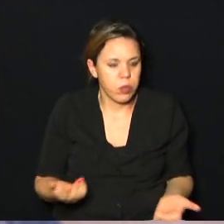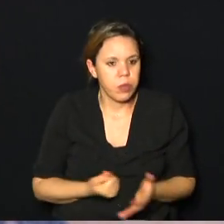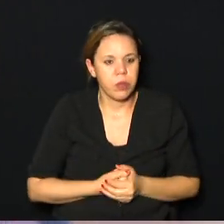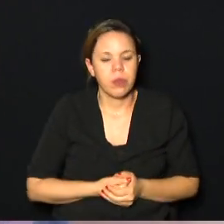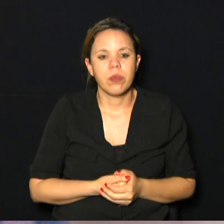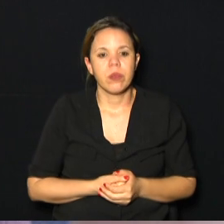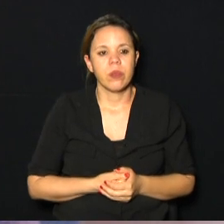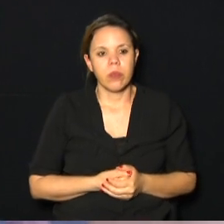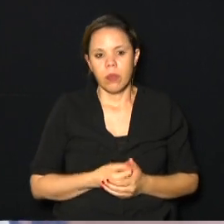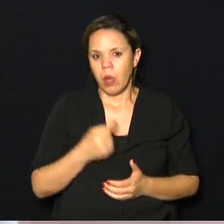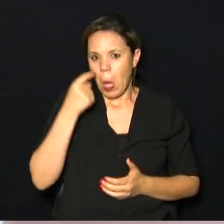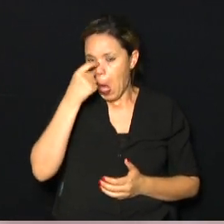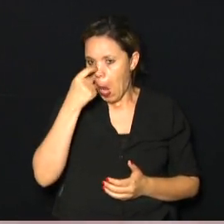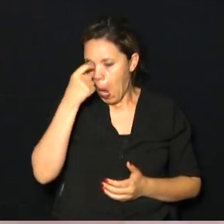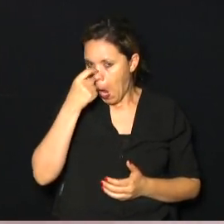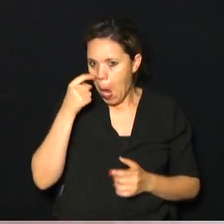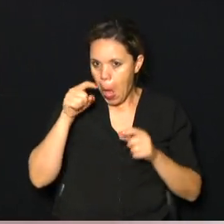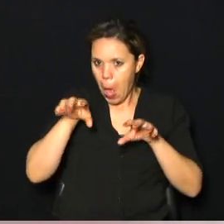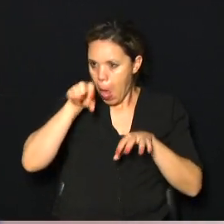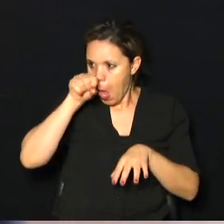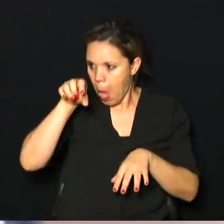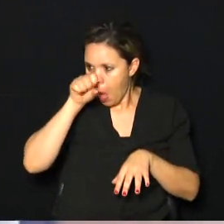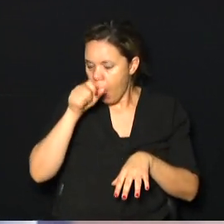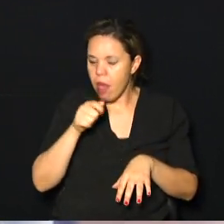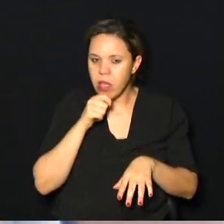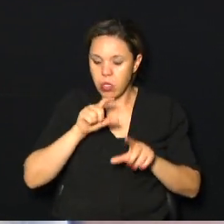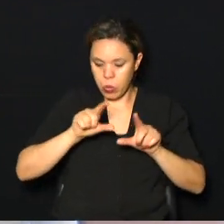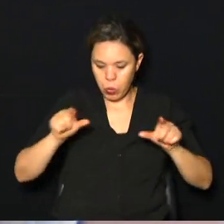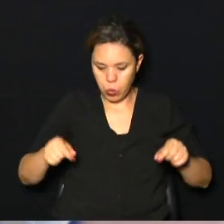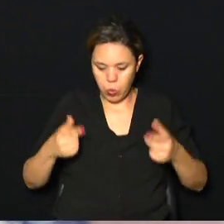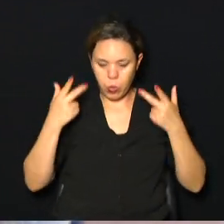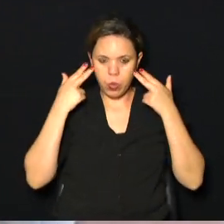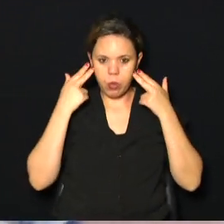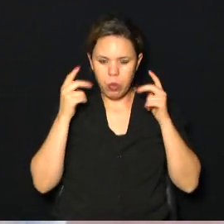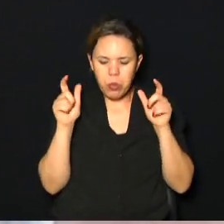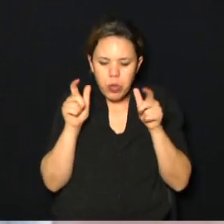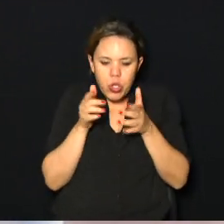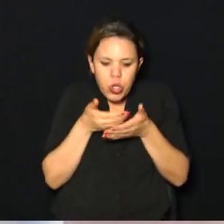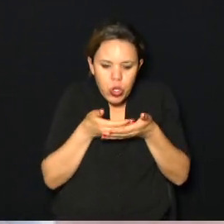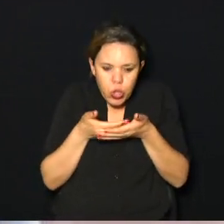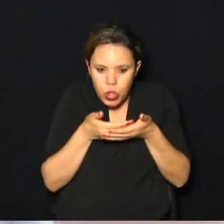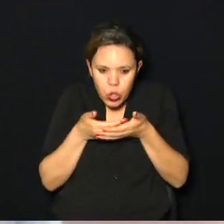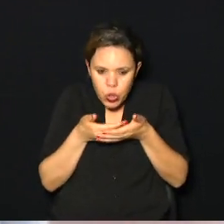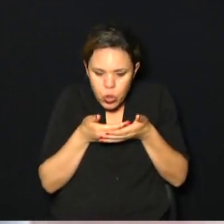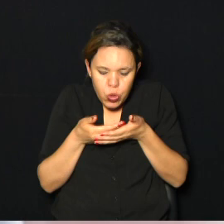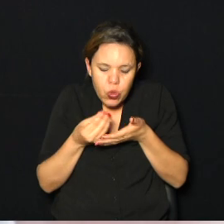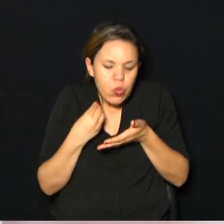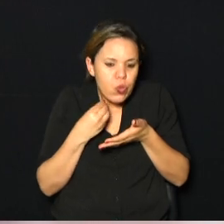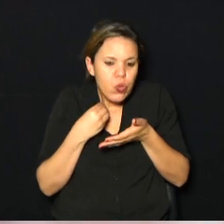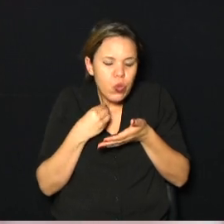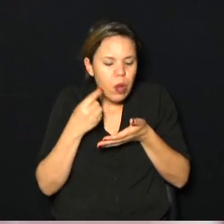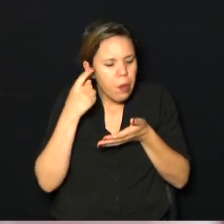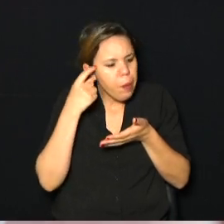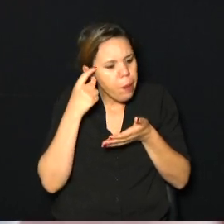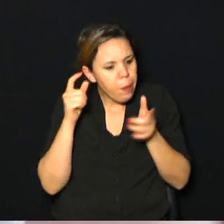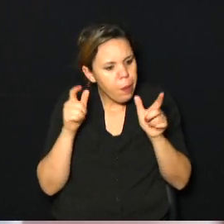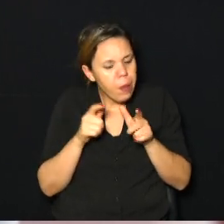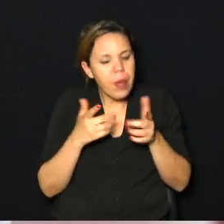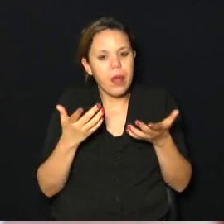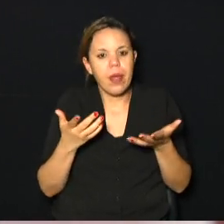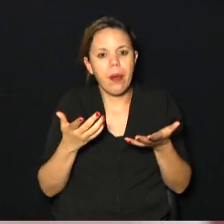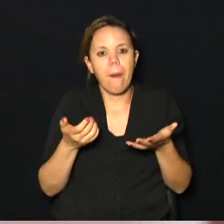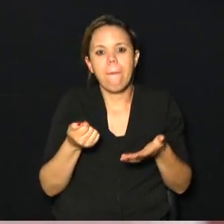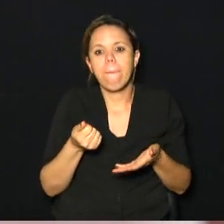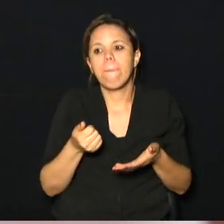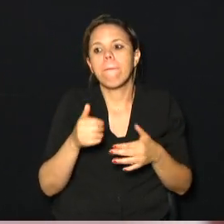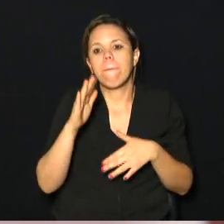As vias aéreas são pequenas, na verdade, não é nem formação. A formação está normal, mas é muito pequenininho. Então, você pensa um calibre menor, mais